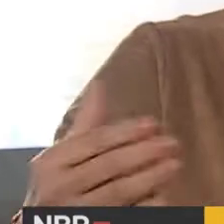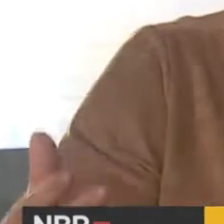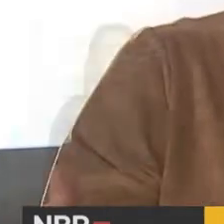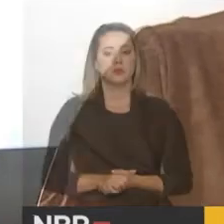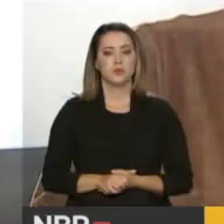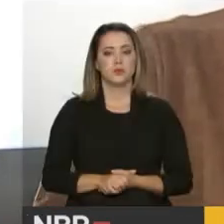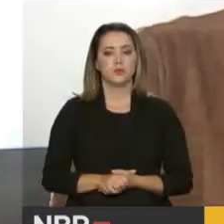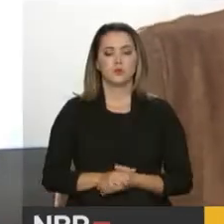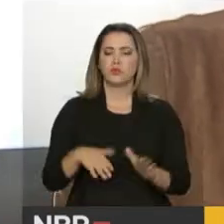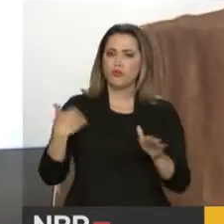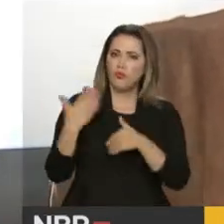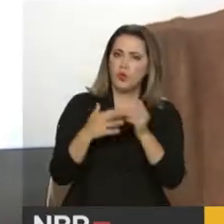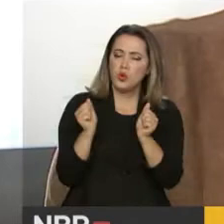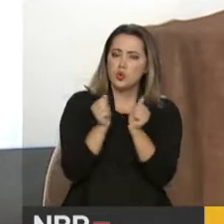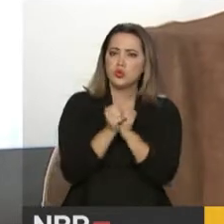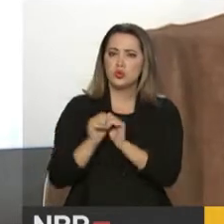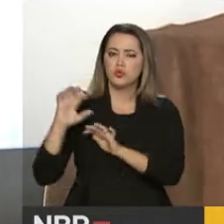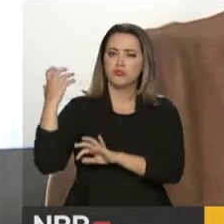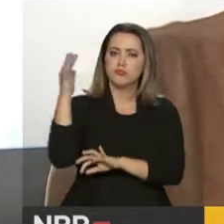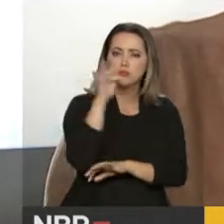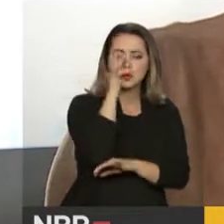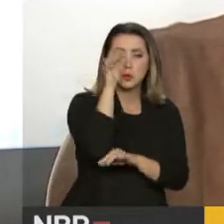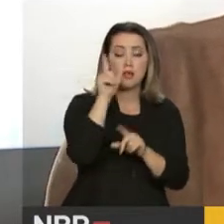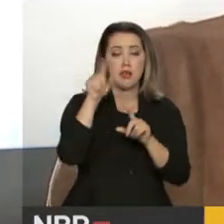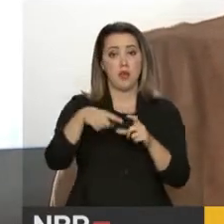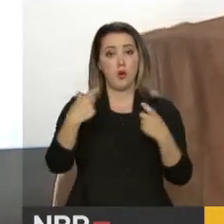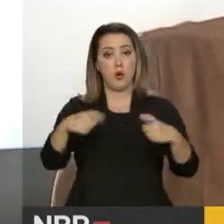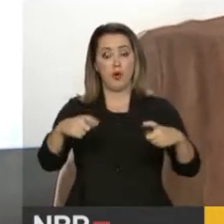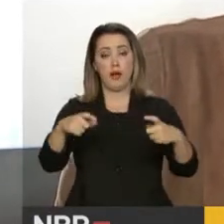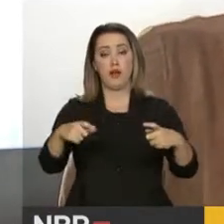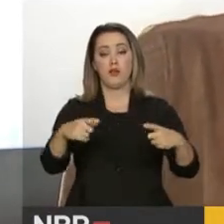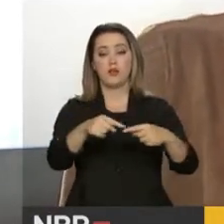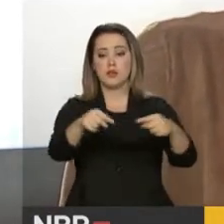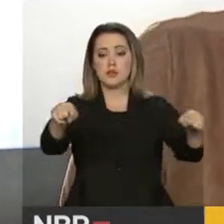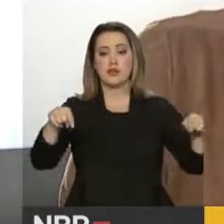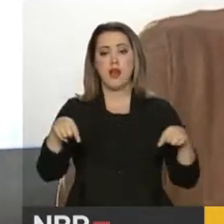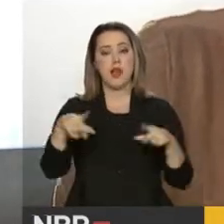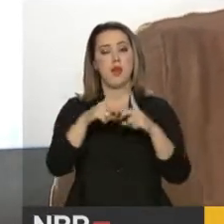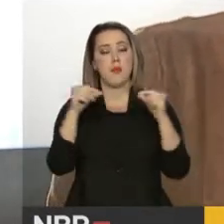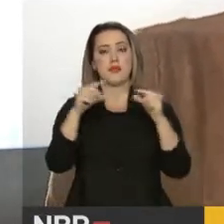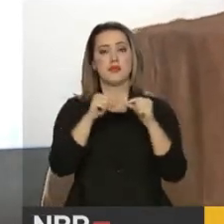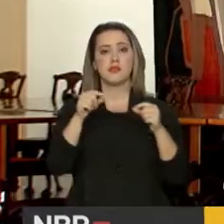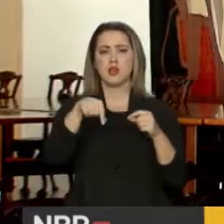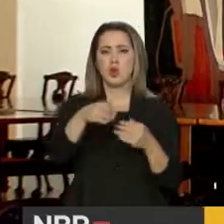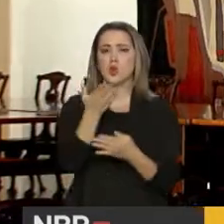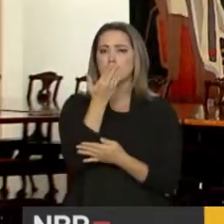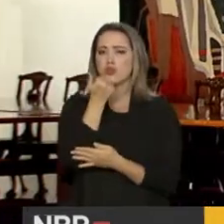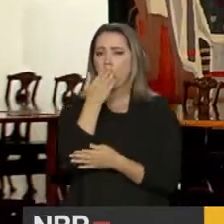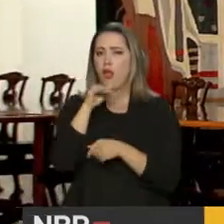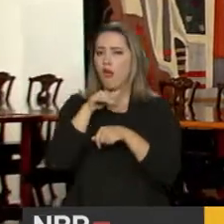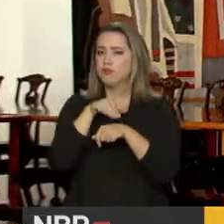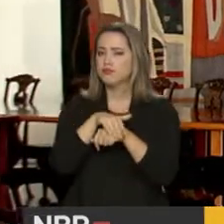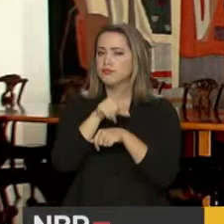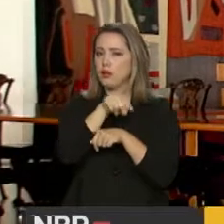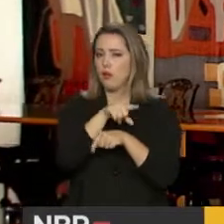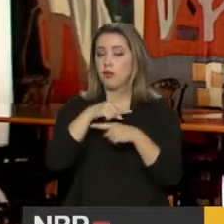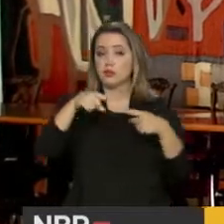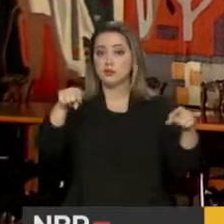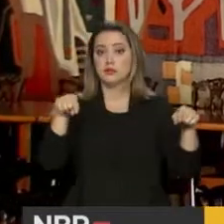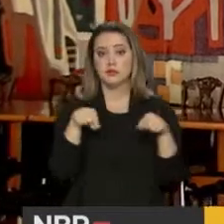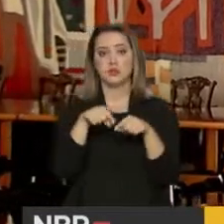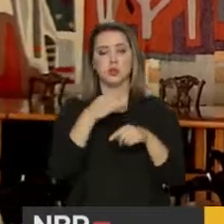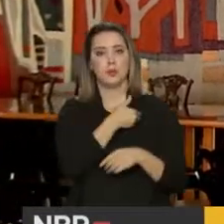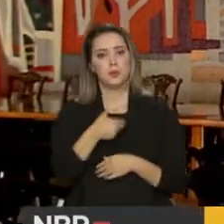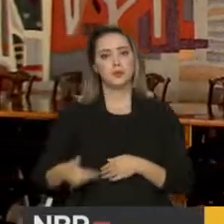Contínuo ao jardim, temos a Sala Brasília, que é a sala onde são feitos os banquetes da República, e nela nós temos um